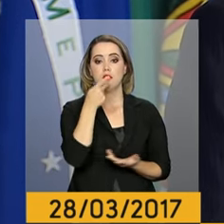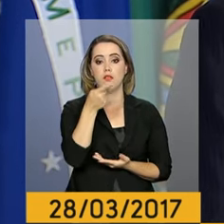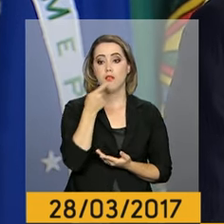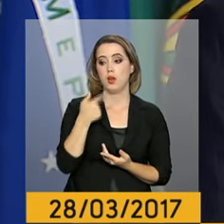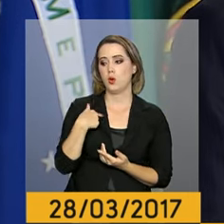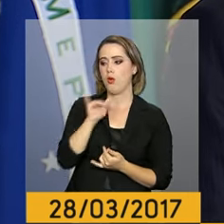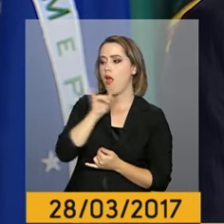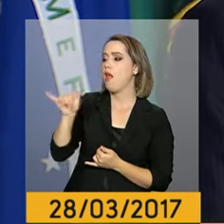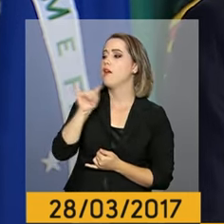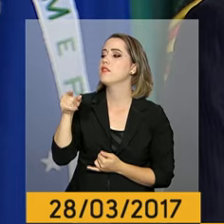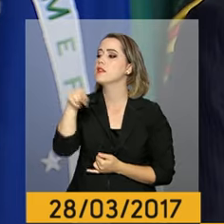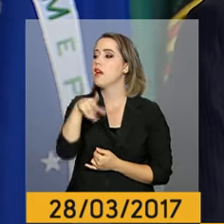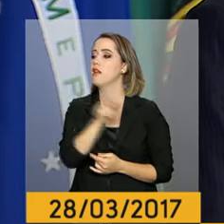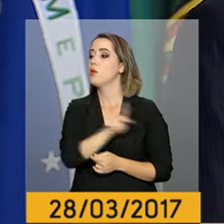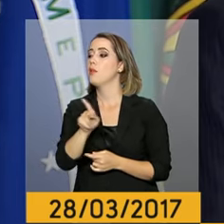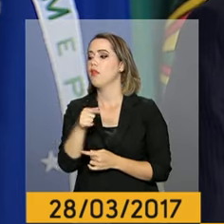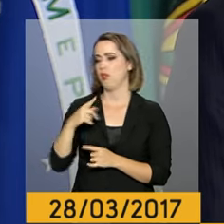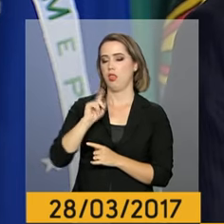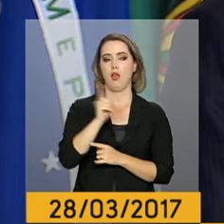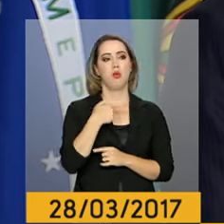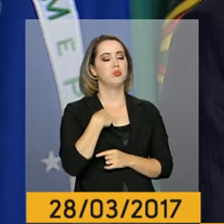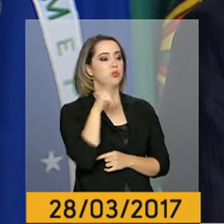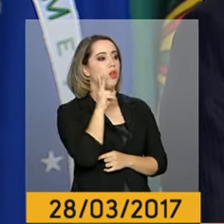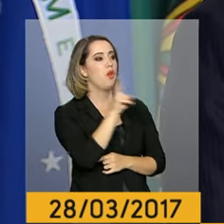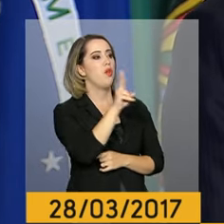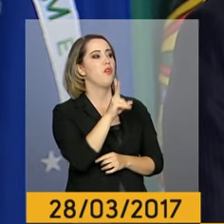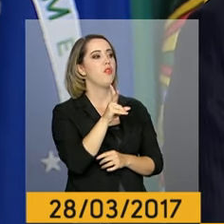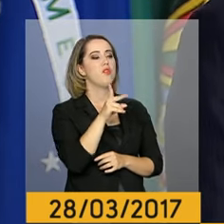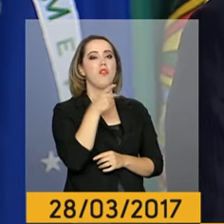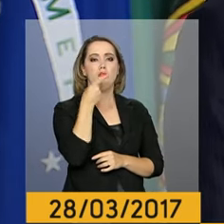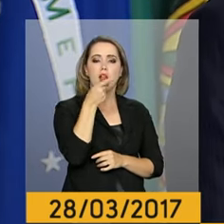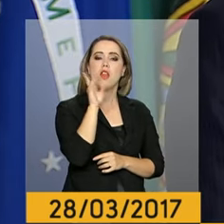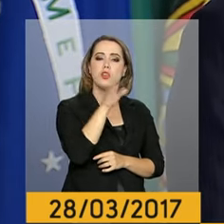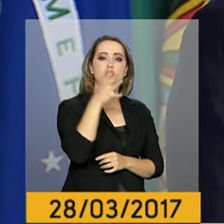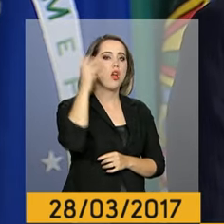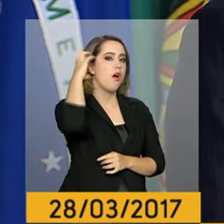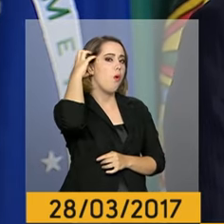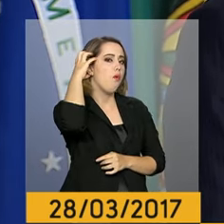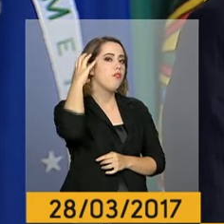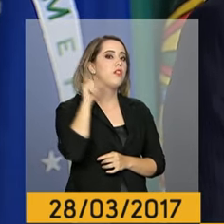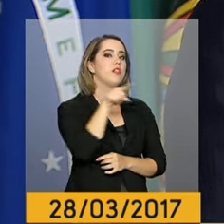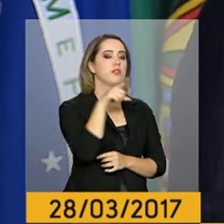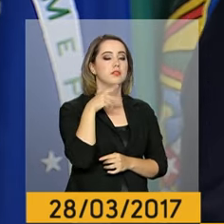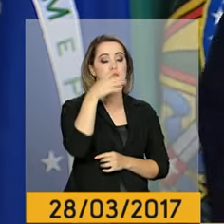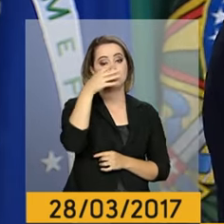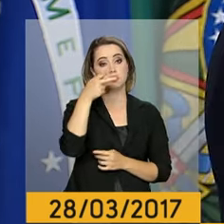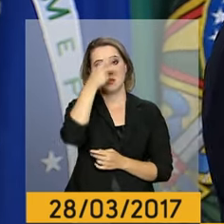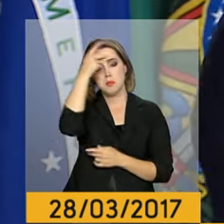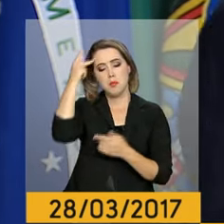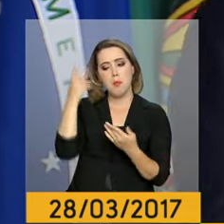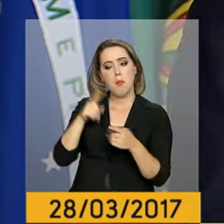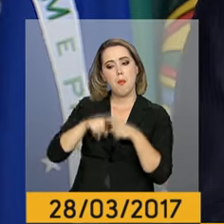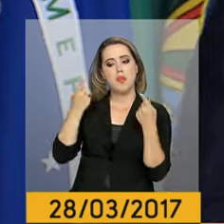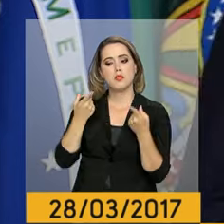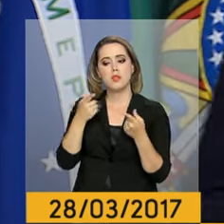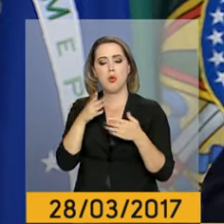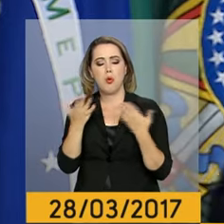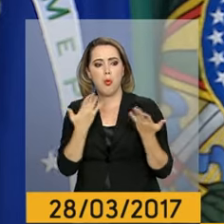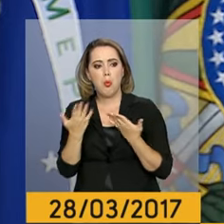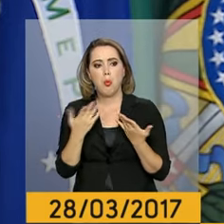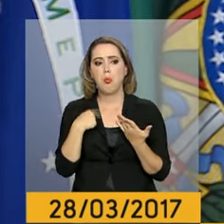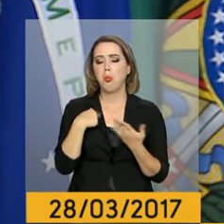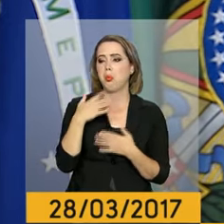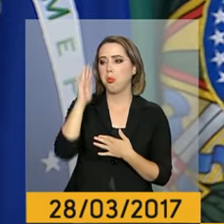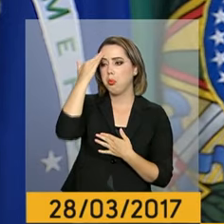quem eu era não eu ouvi o senhor dizer isto isto isto e reproduziu disse mas como é que eu não entendi bem não vi a